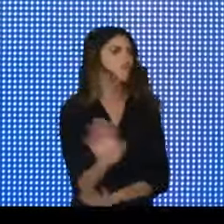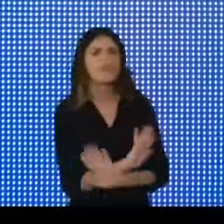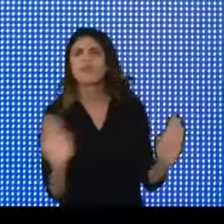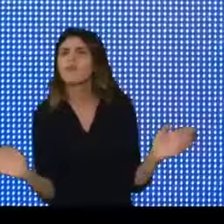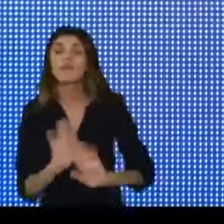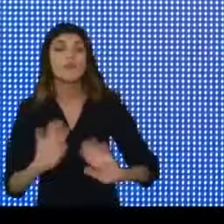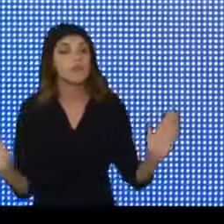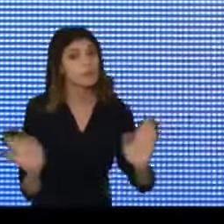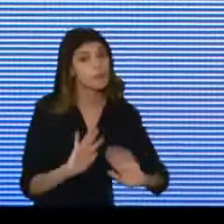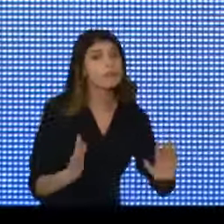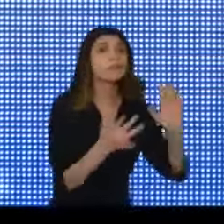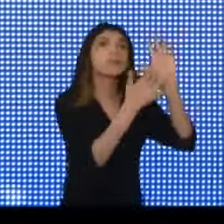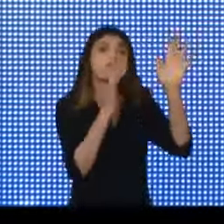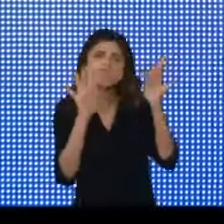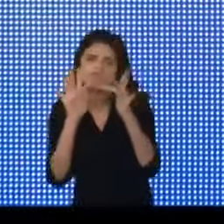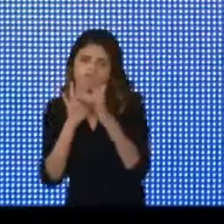deixar. E a